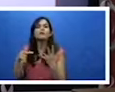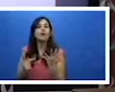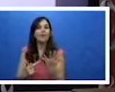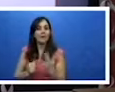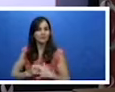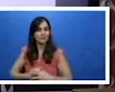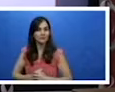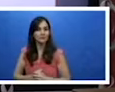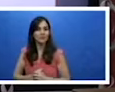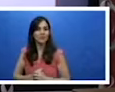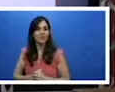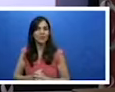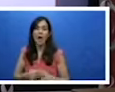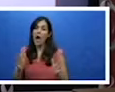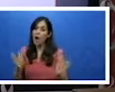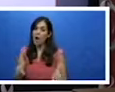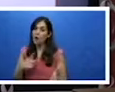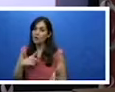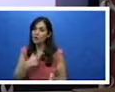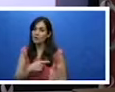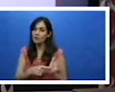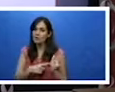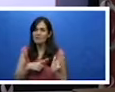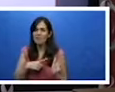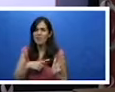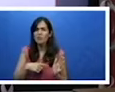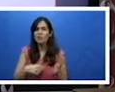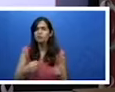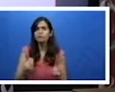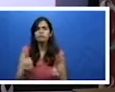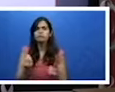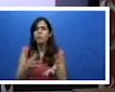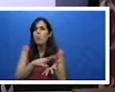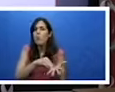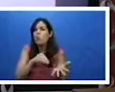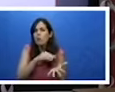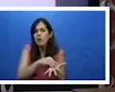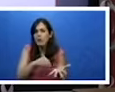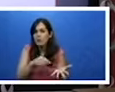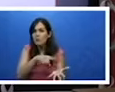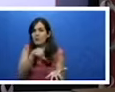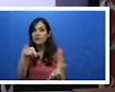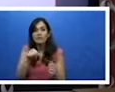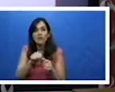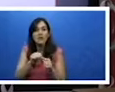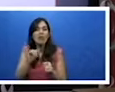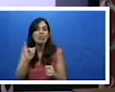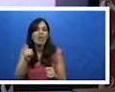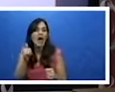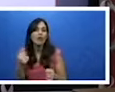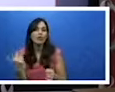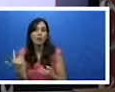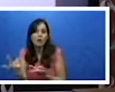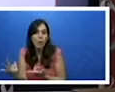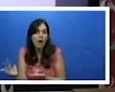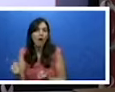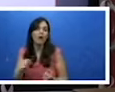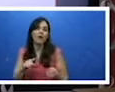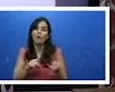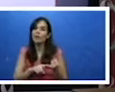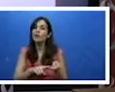temos um modelinho a ser seguido, algumas instruções, que é para manter o mesmo narrador do trecho que foi